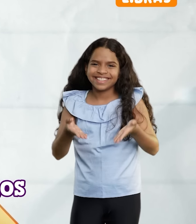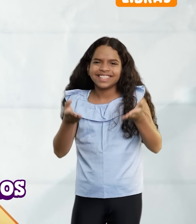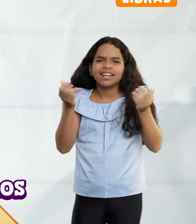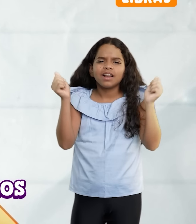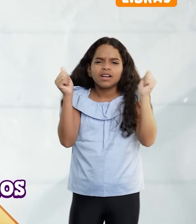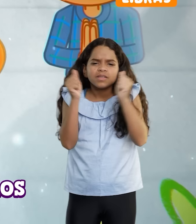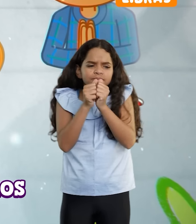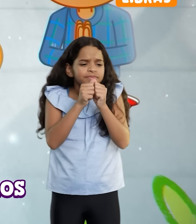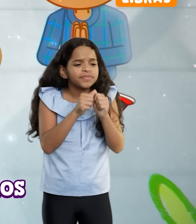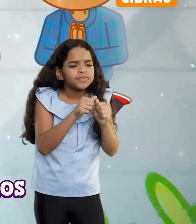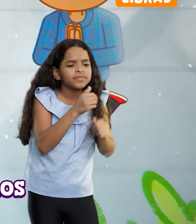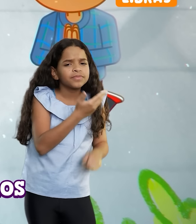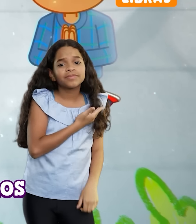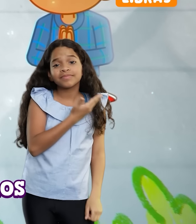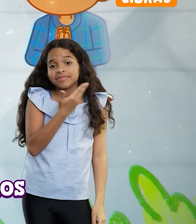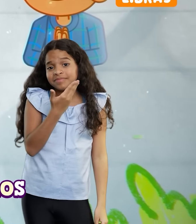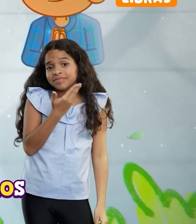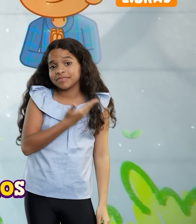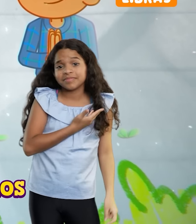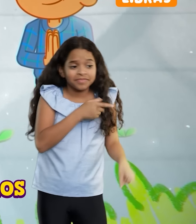com outros